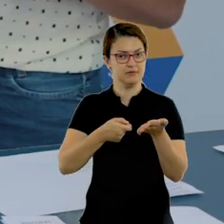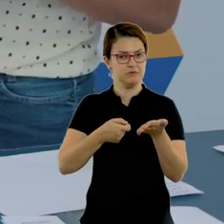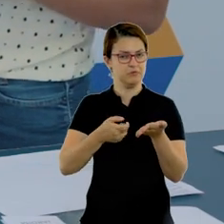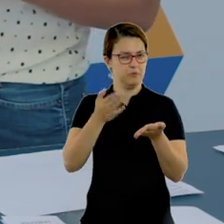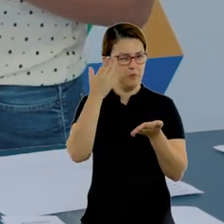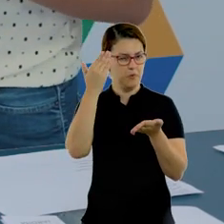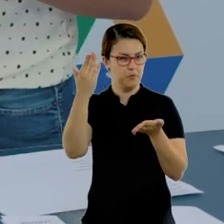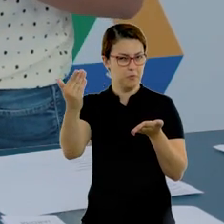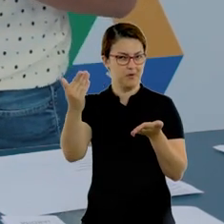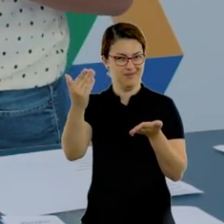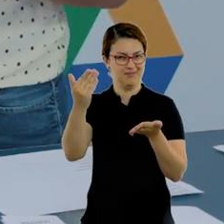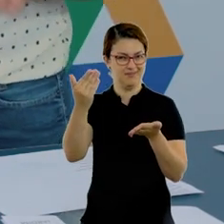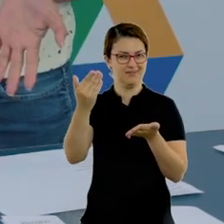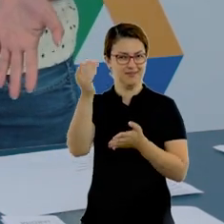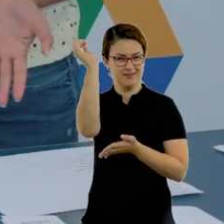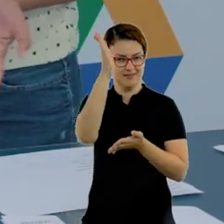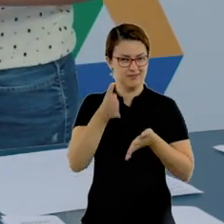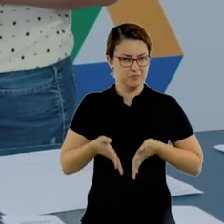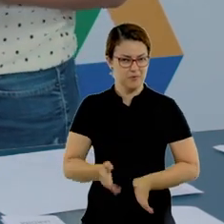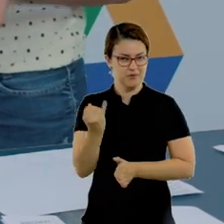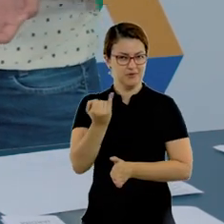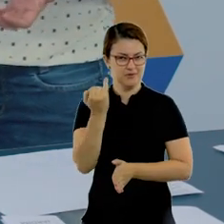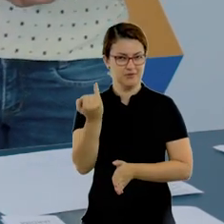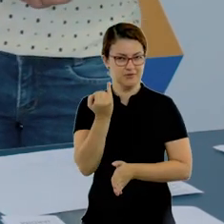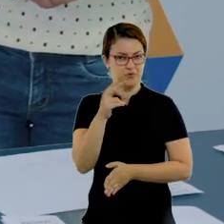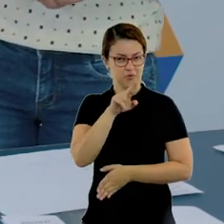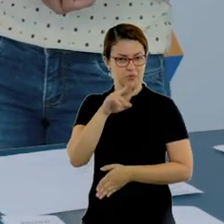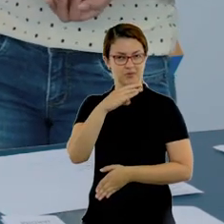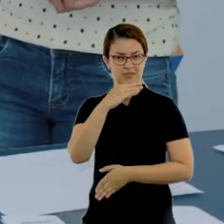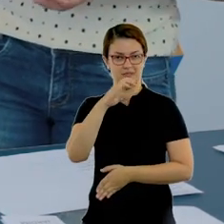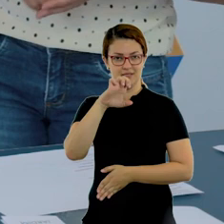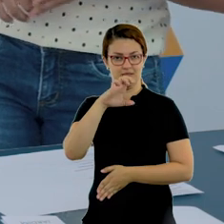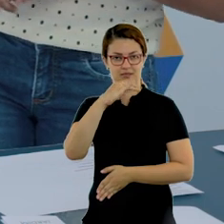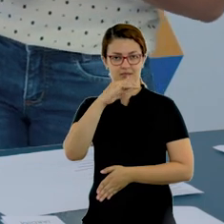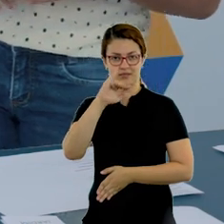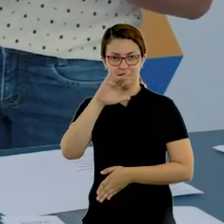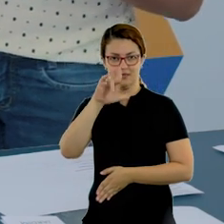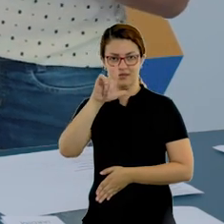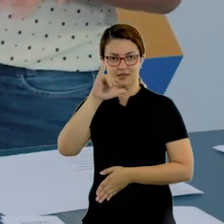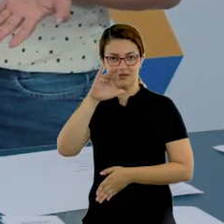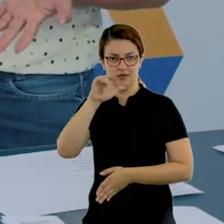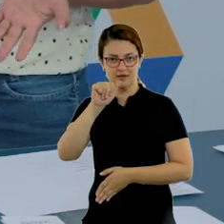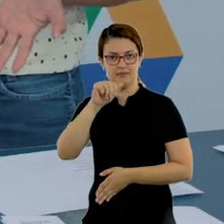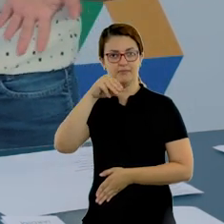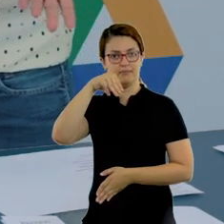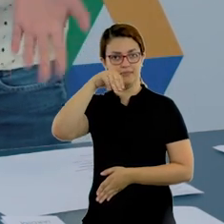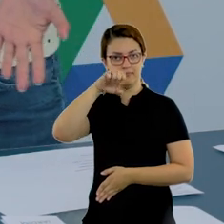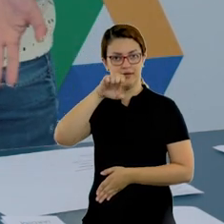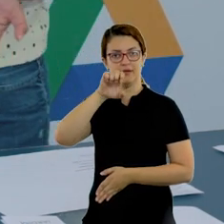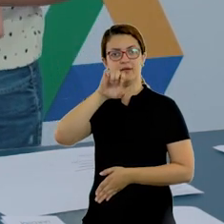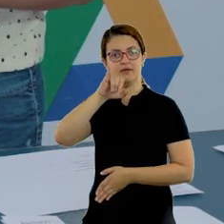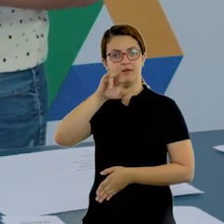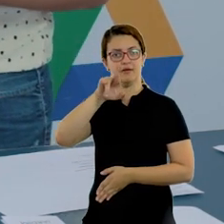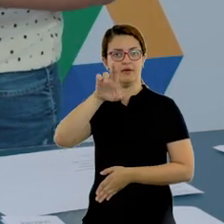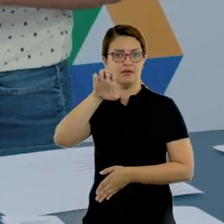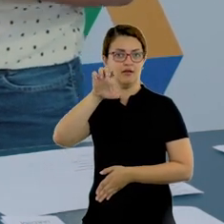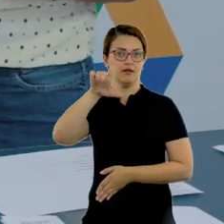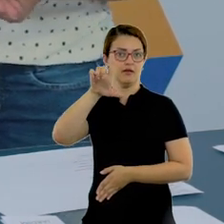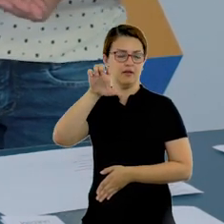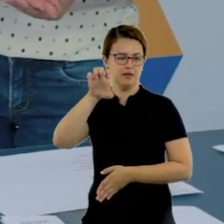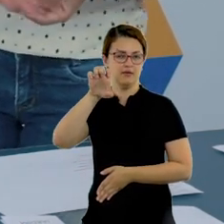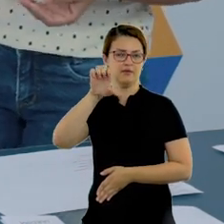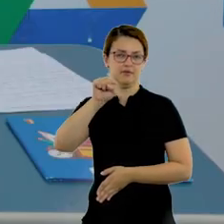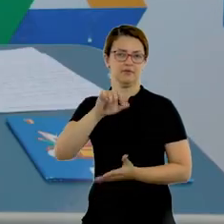uma escritora brasileira muito importante, que é a Cecília Meirelles, tá? Ela escreveu lindos poemas cheios de imaginação para